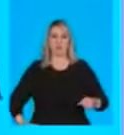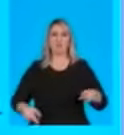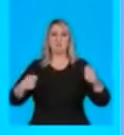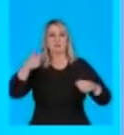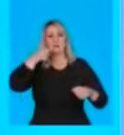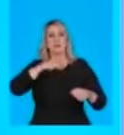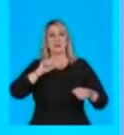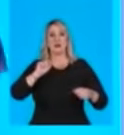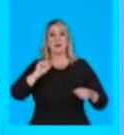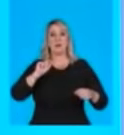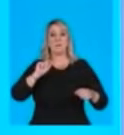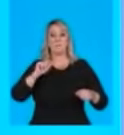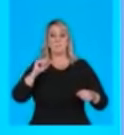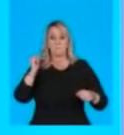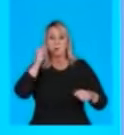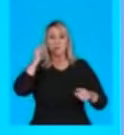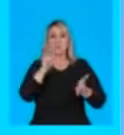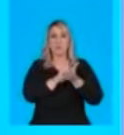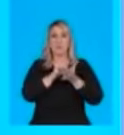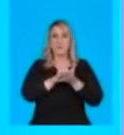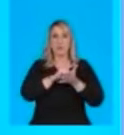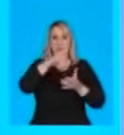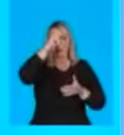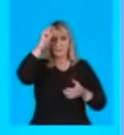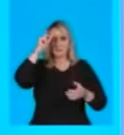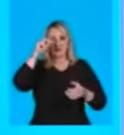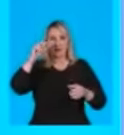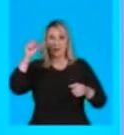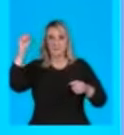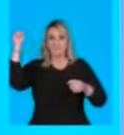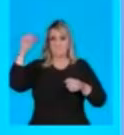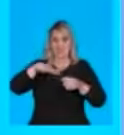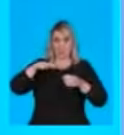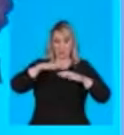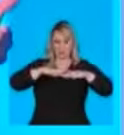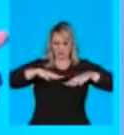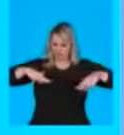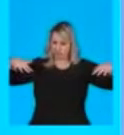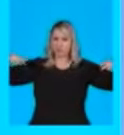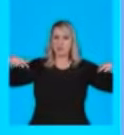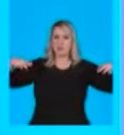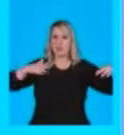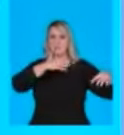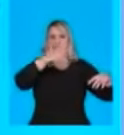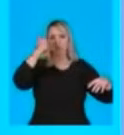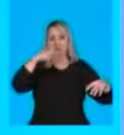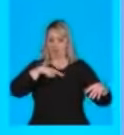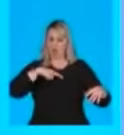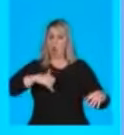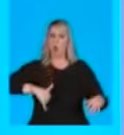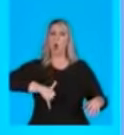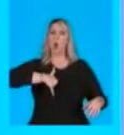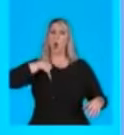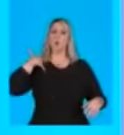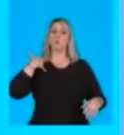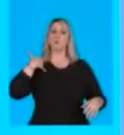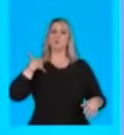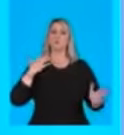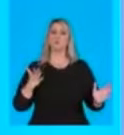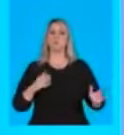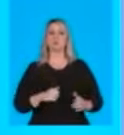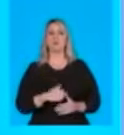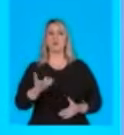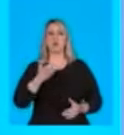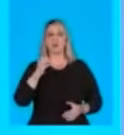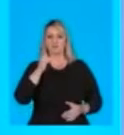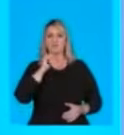sequer cabe o prefeito mas a gente quer sim fazer esse debate a banc bancada do PSOL é uma das maiores tem uma das melhores que tem e eu tenho muito orgulho da bancada do PSOL agora